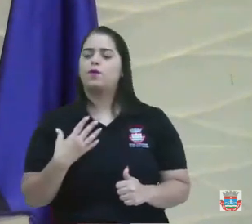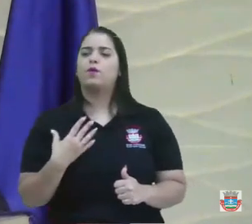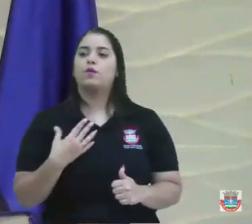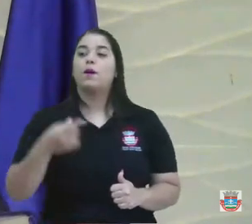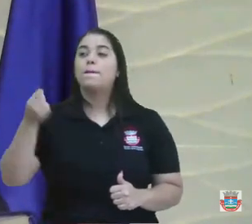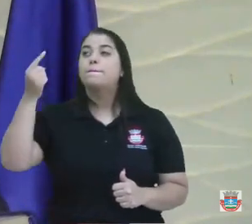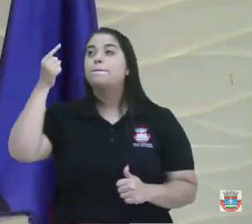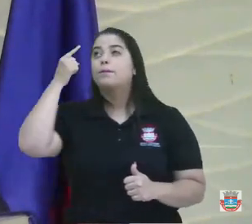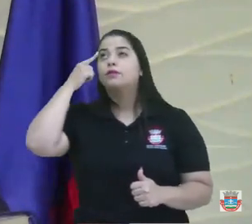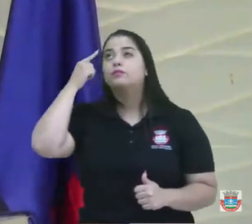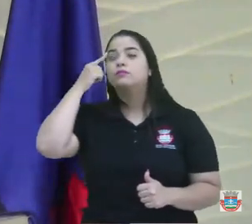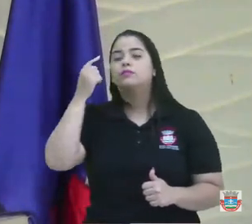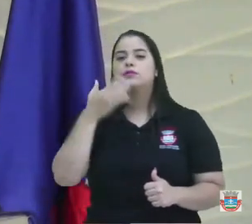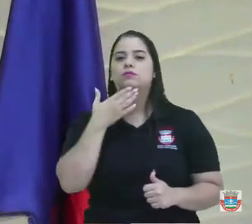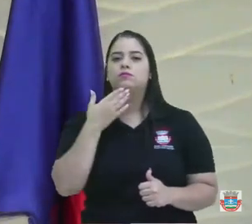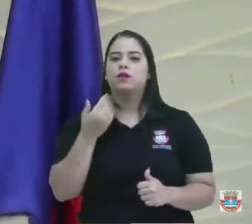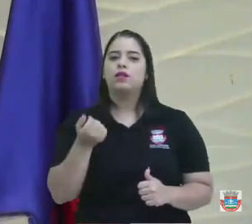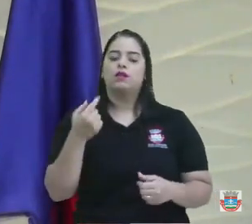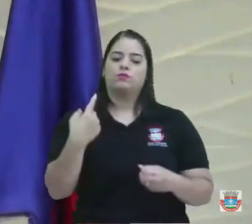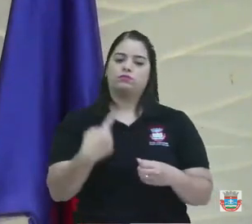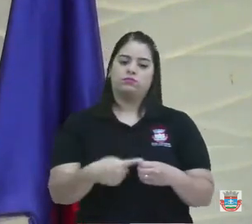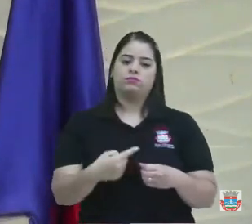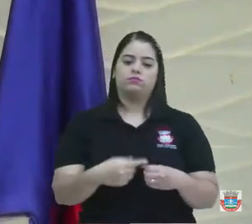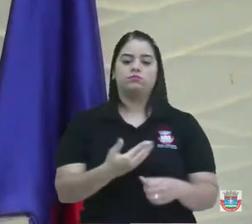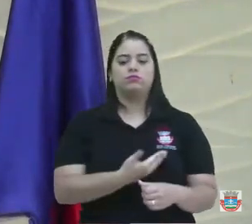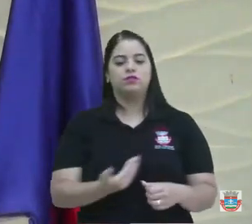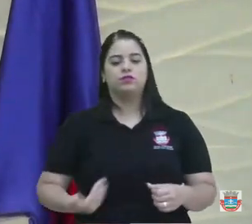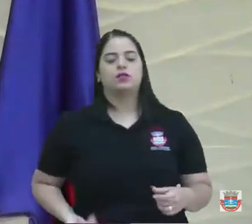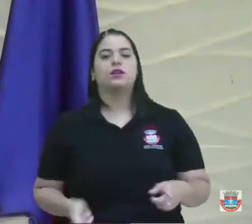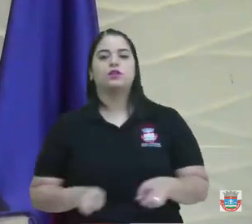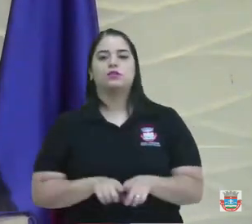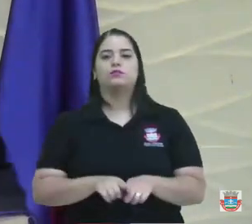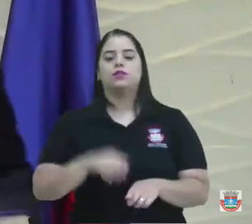sempre o melhor para o nosso município, para o nosso Estado e para o nosso país. Muito obrigado.